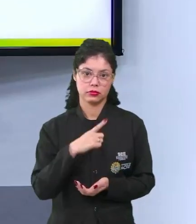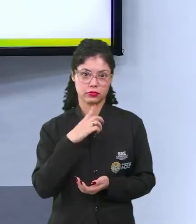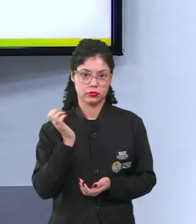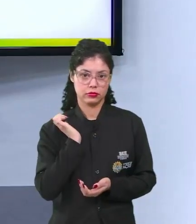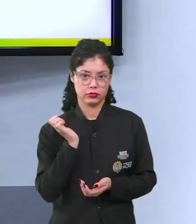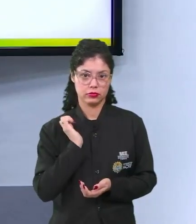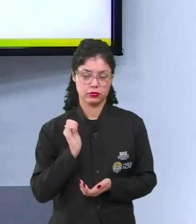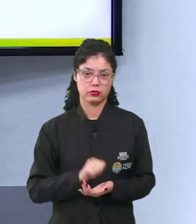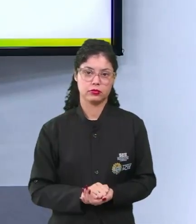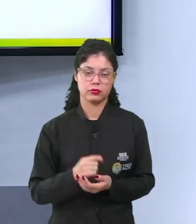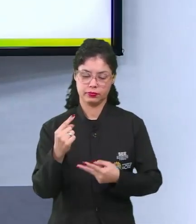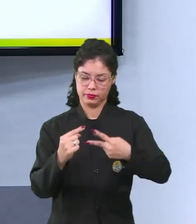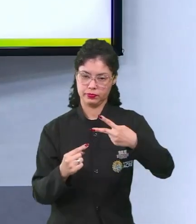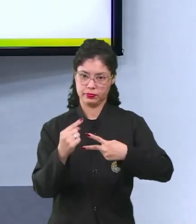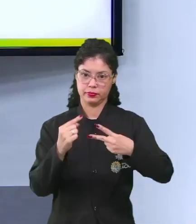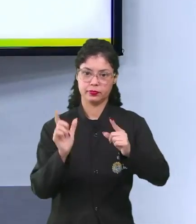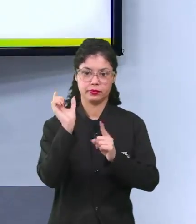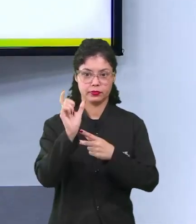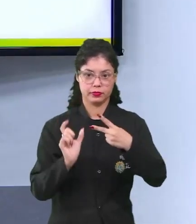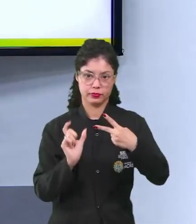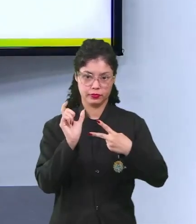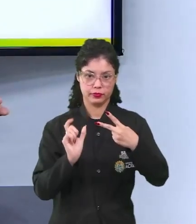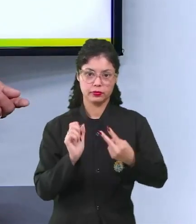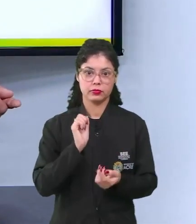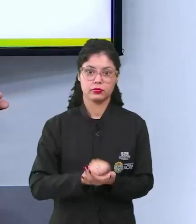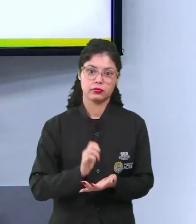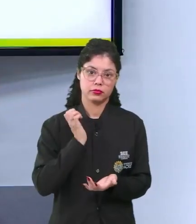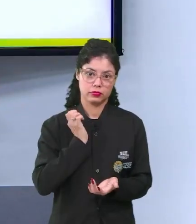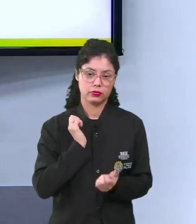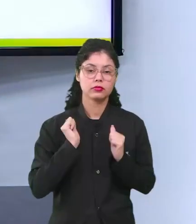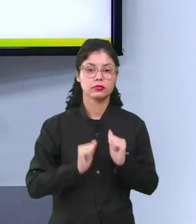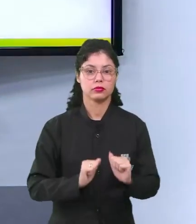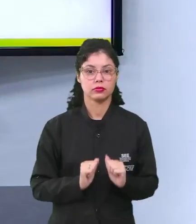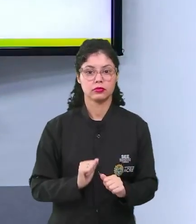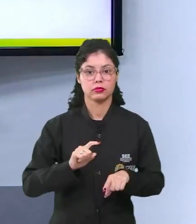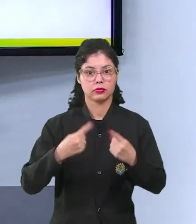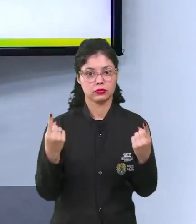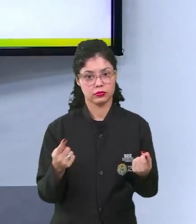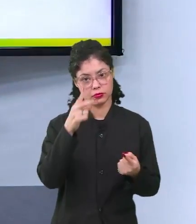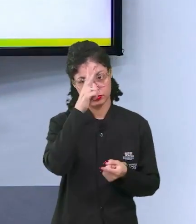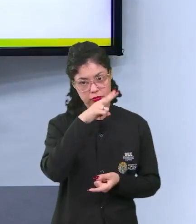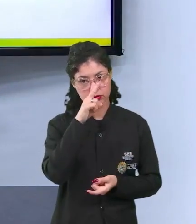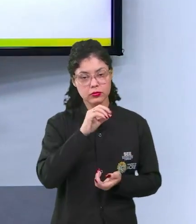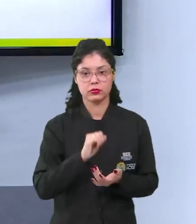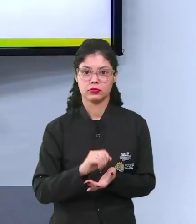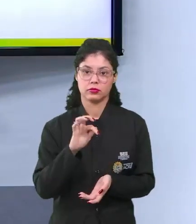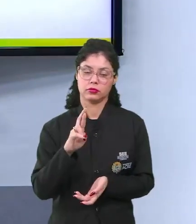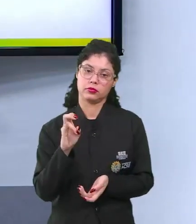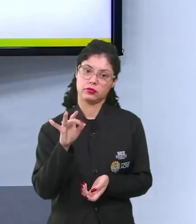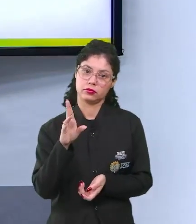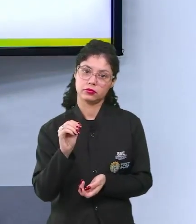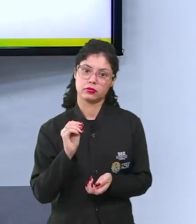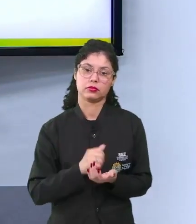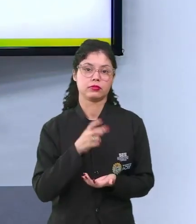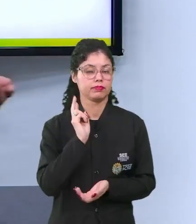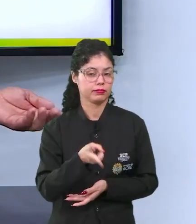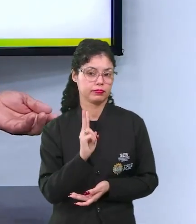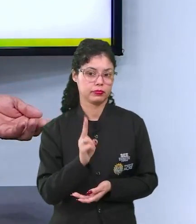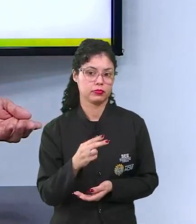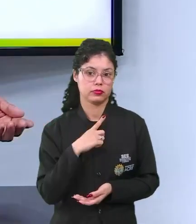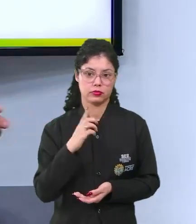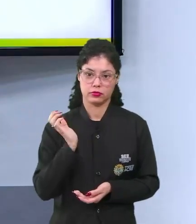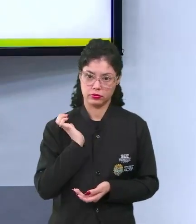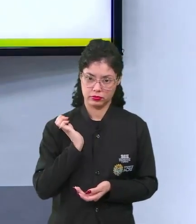e ser ostentador. Sempre lembrando que um rico pode ser ostentador, mas um ostentador nem sempre é